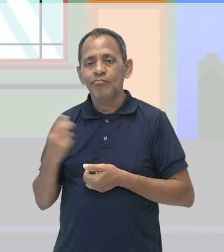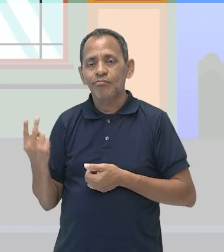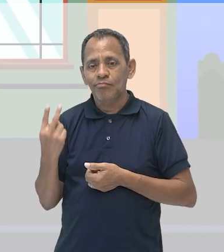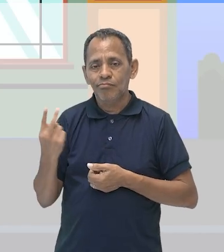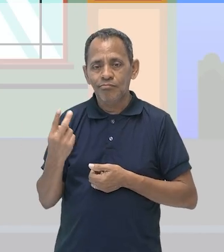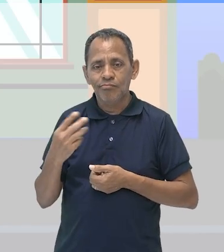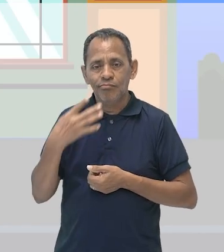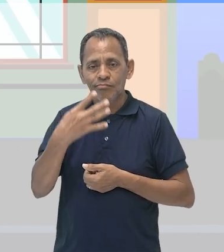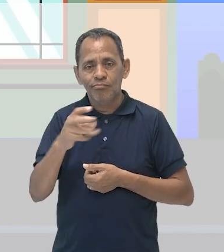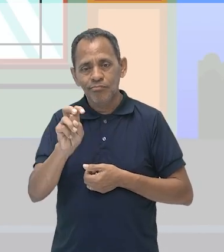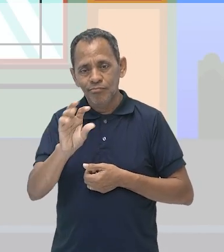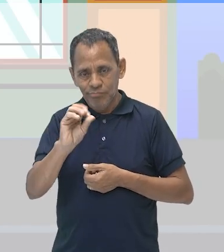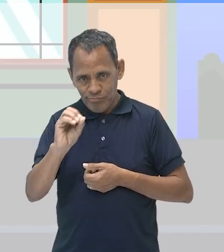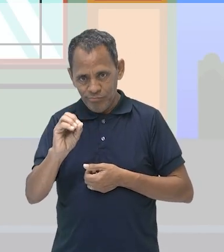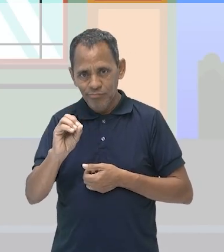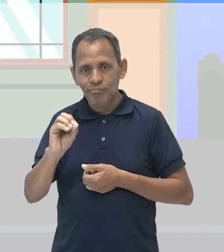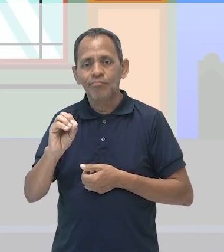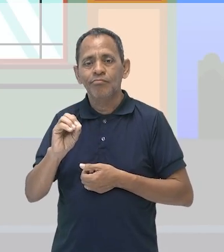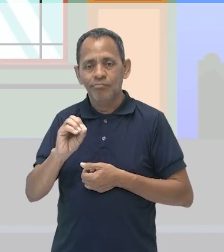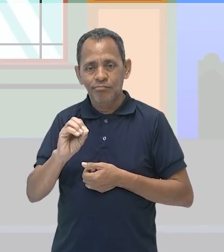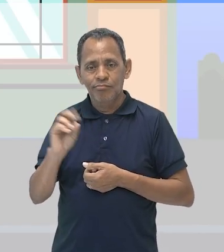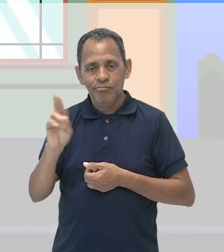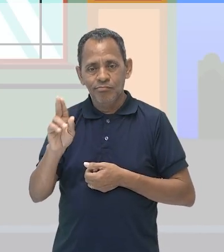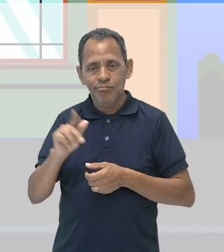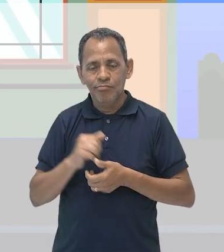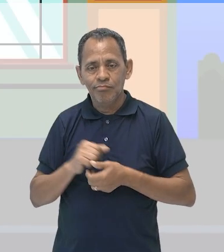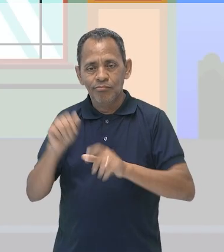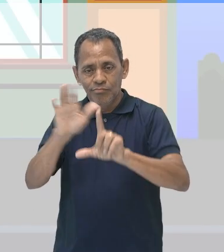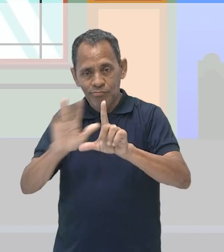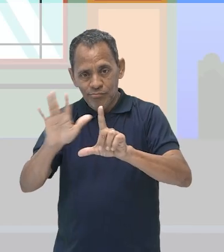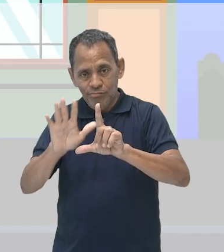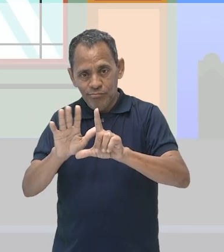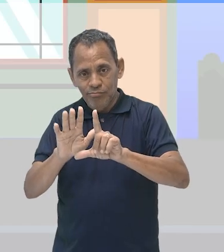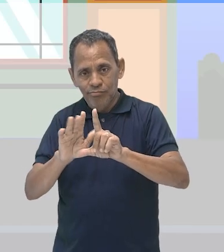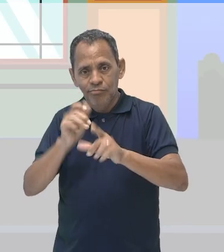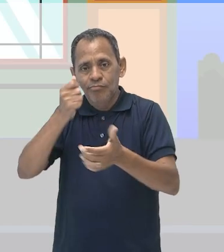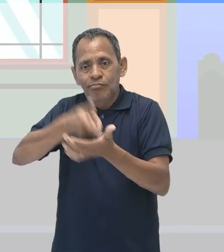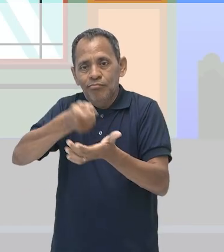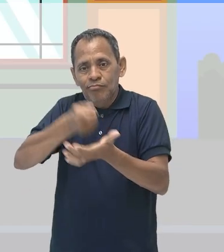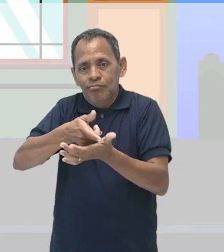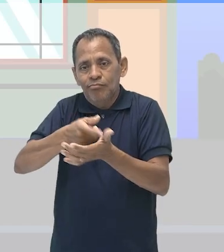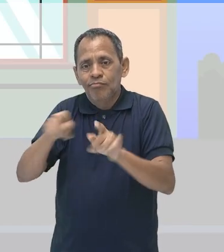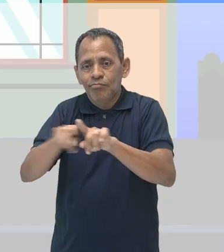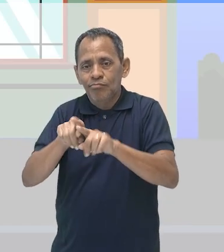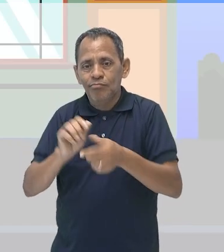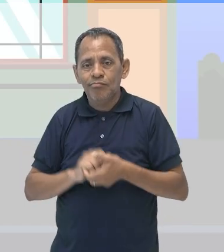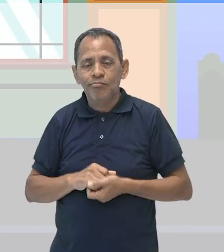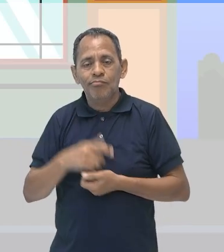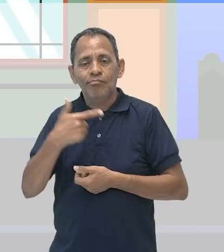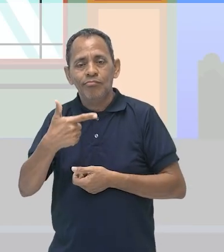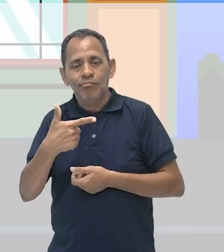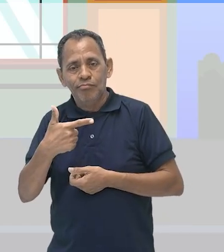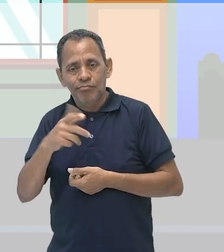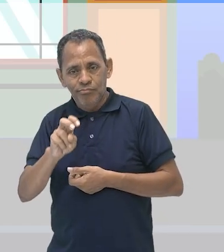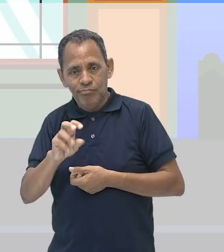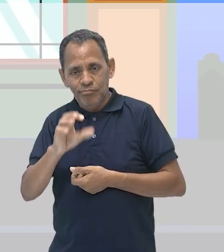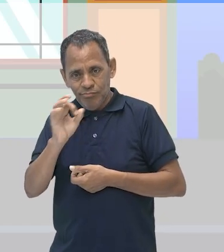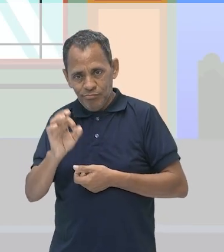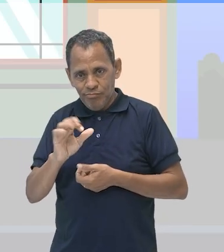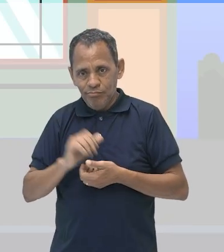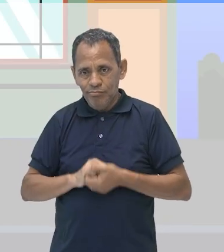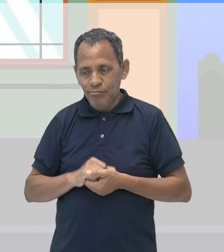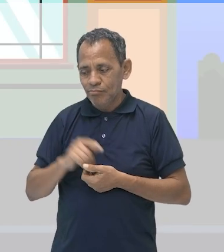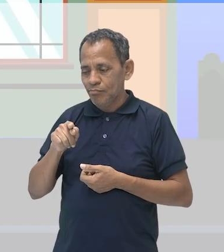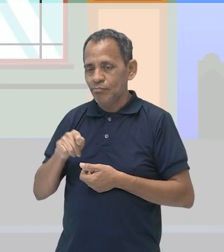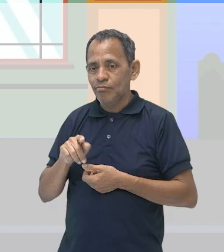é R$ 450, e se for via Pix ou à vista, terá 20% de desconto do valor. Na